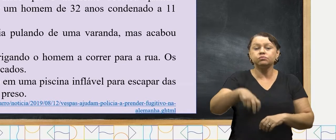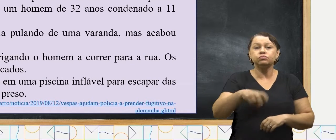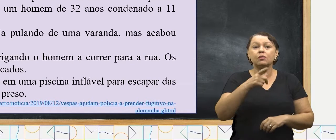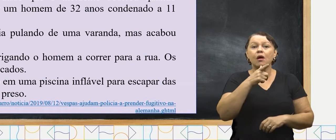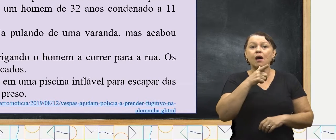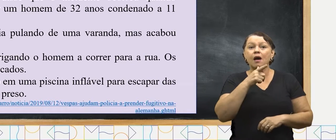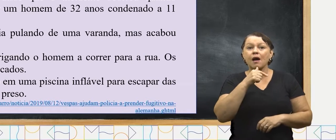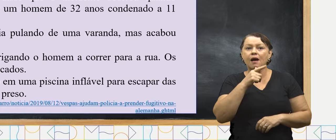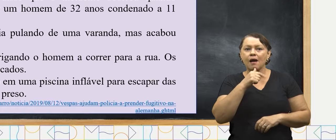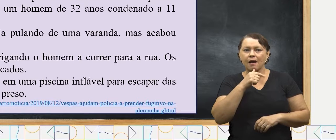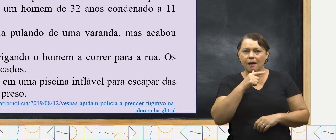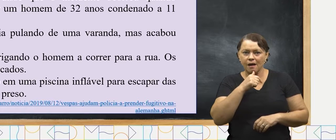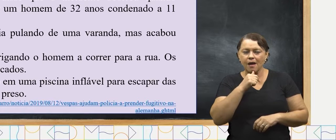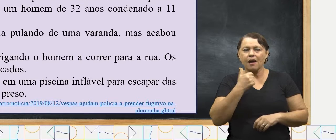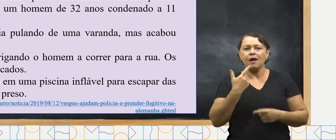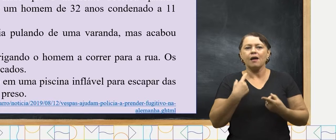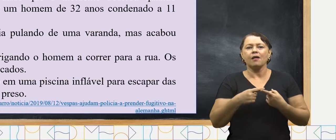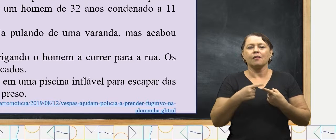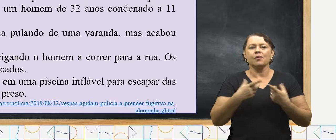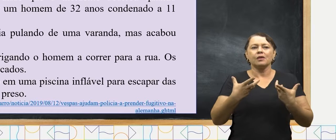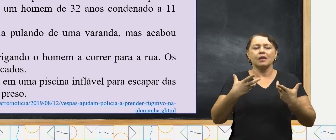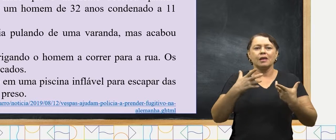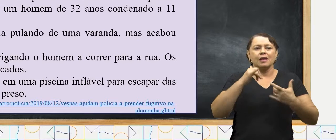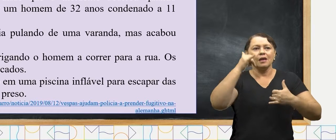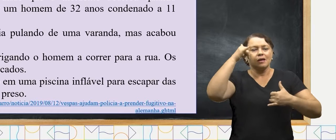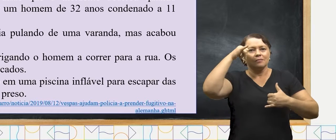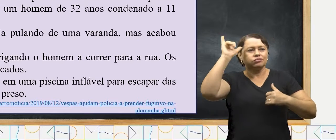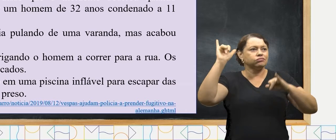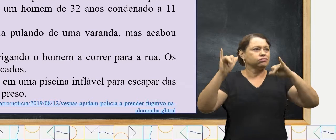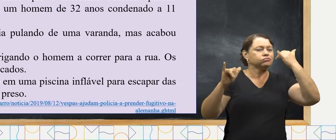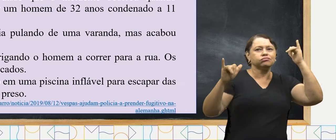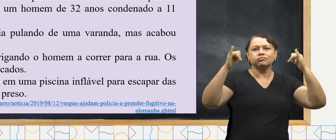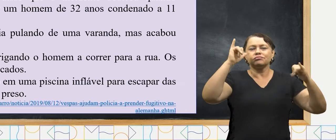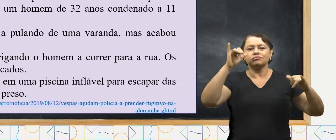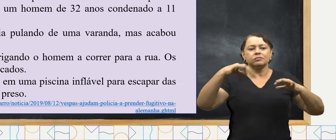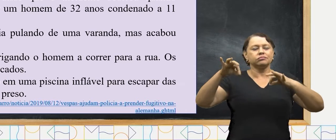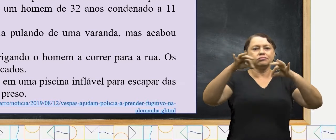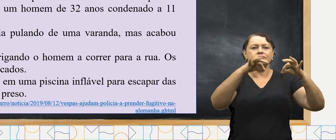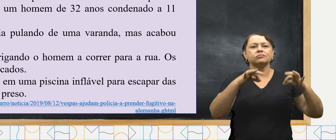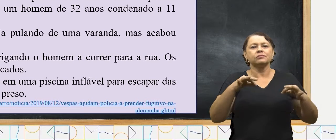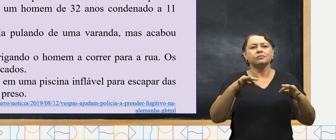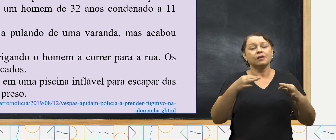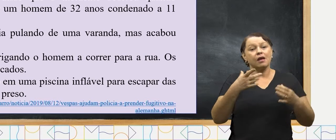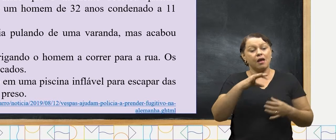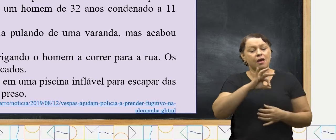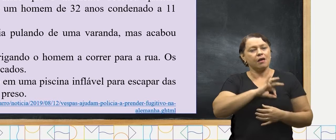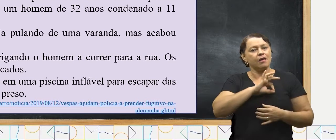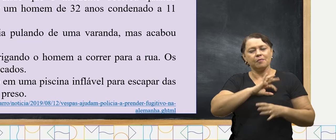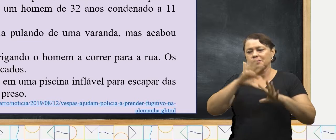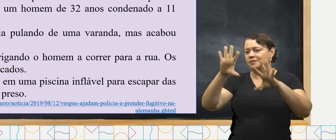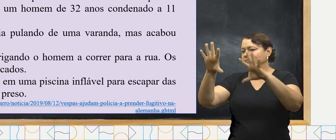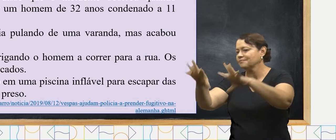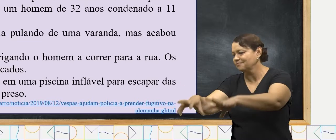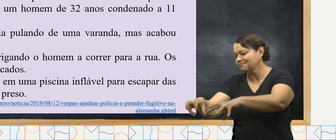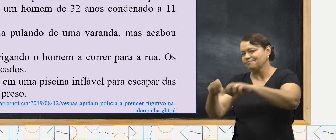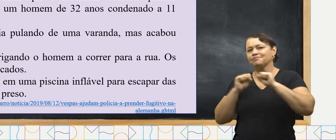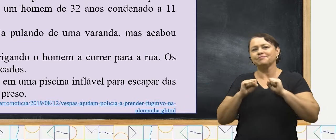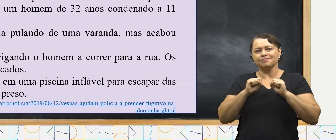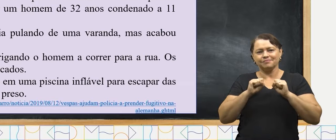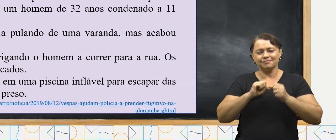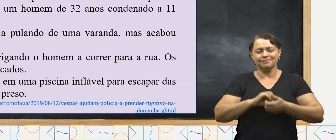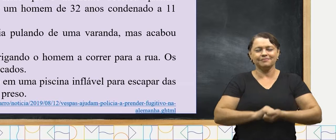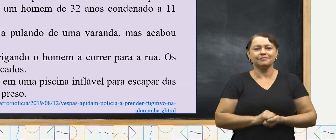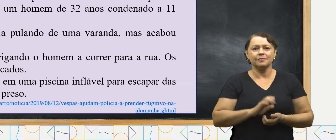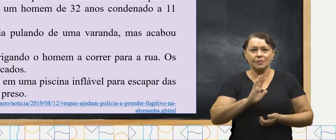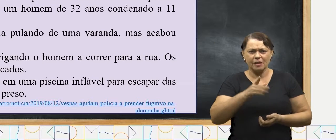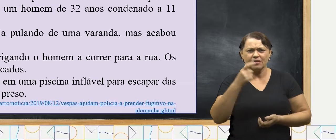piscina inflável para escapar das vespas, onde acabou sendo preso. Você